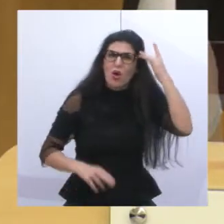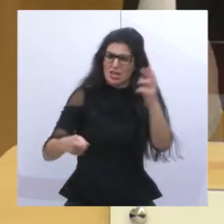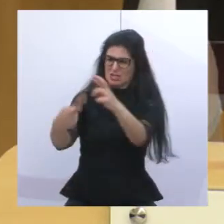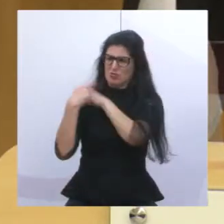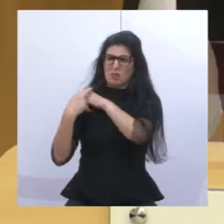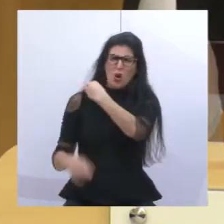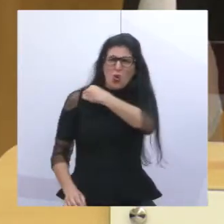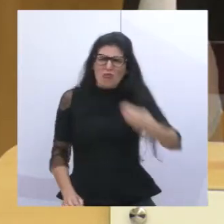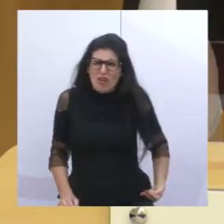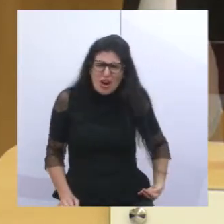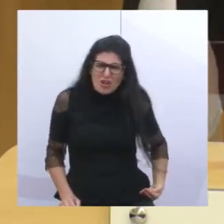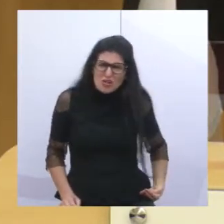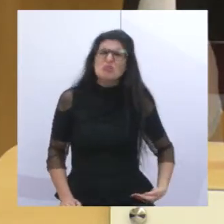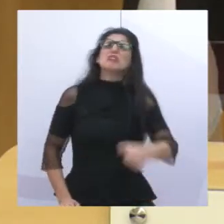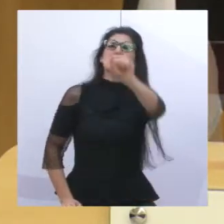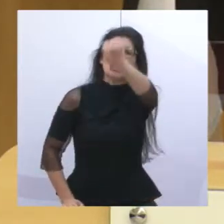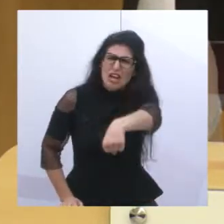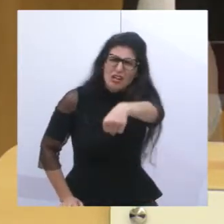do Estado.